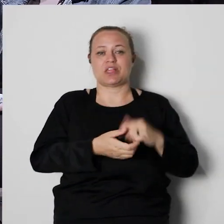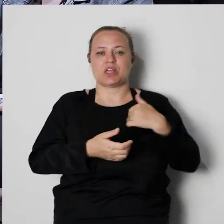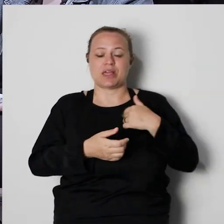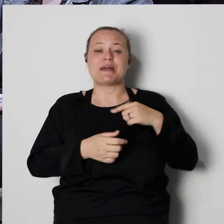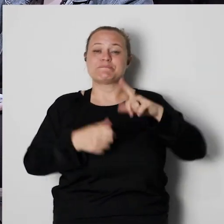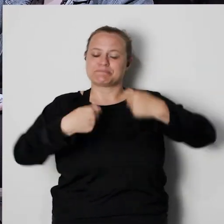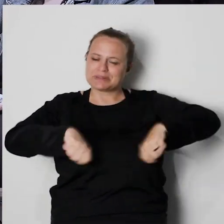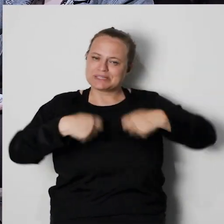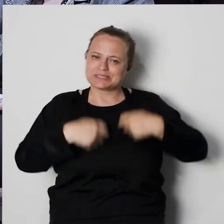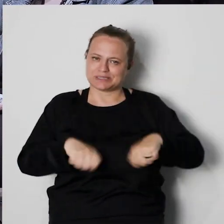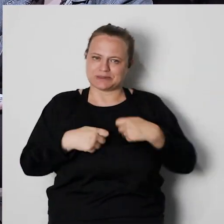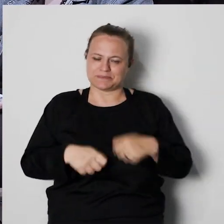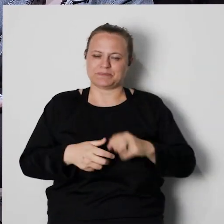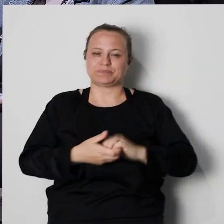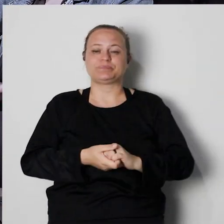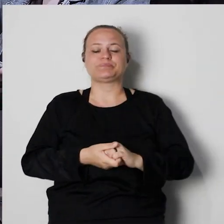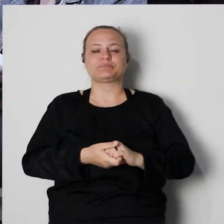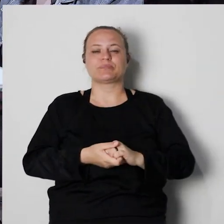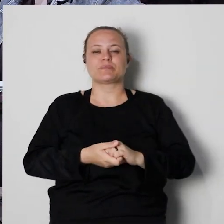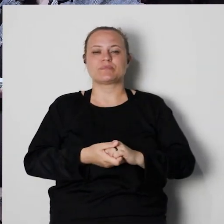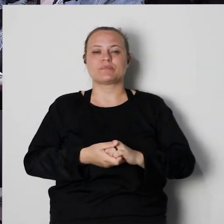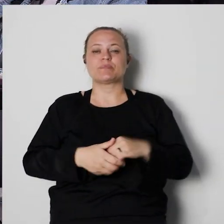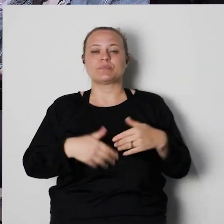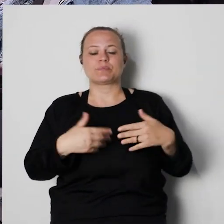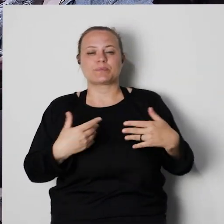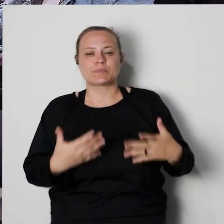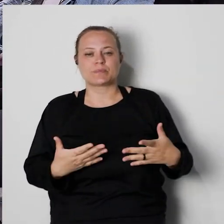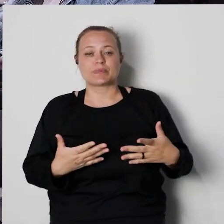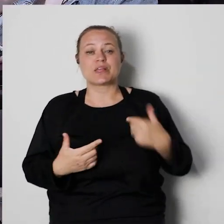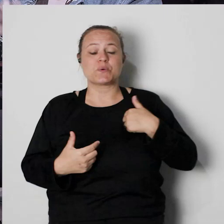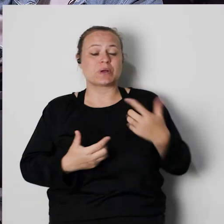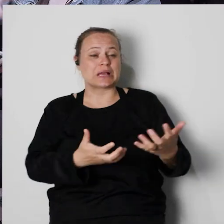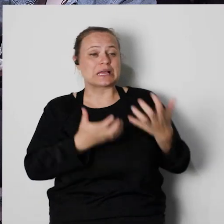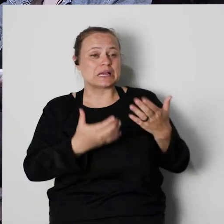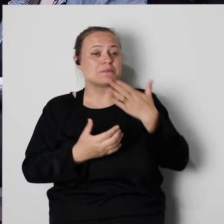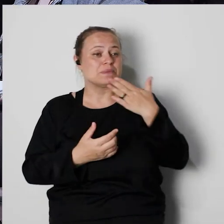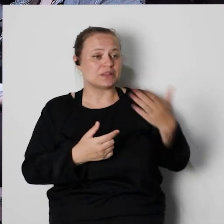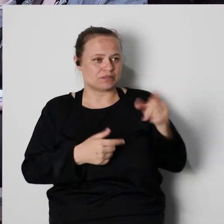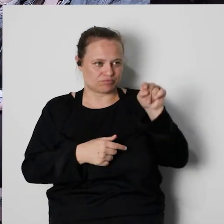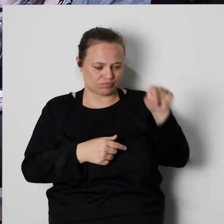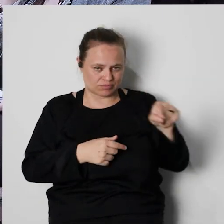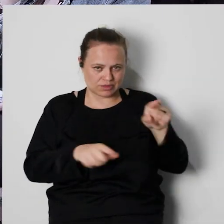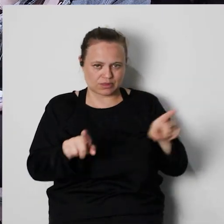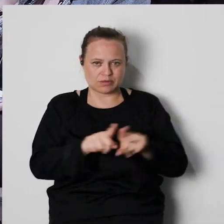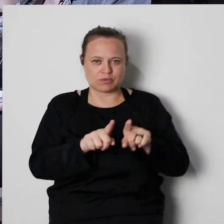não tinham necessariamente um know-how ou não tinham uma estrutura, teve